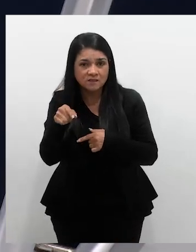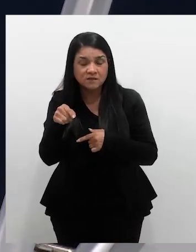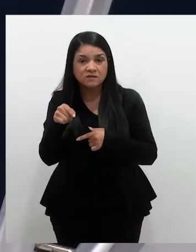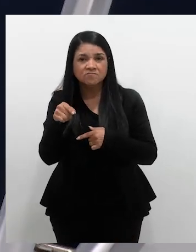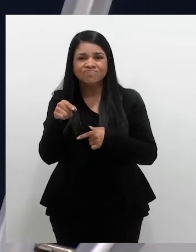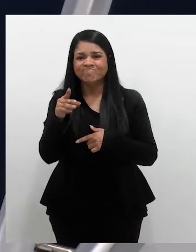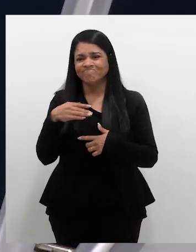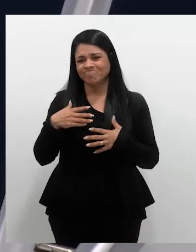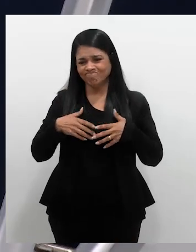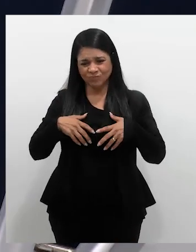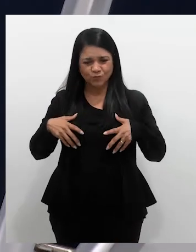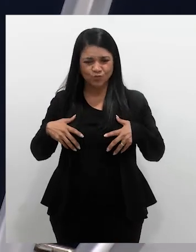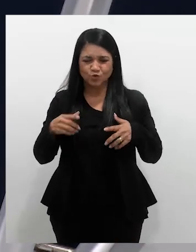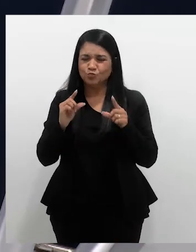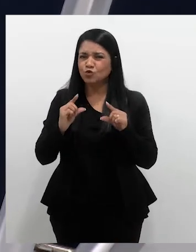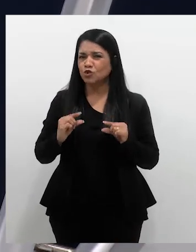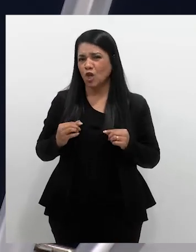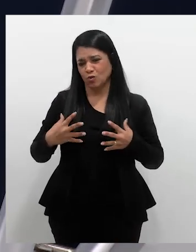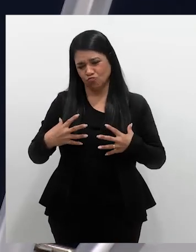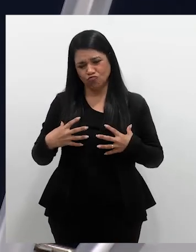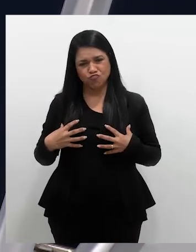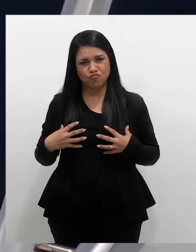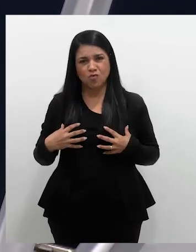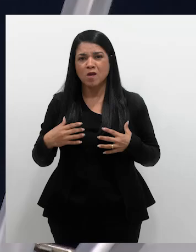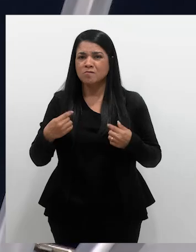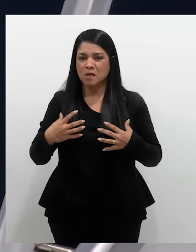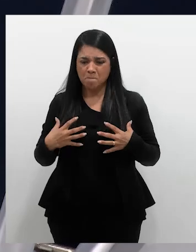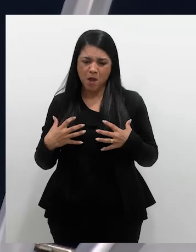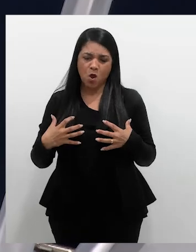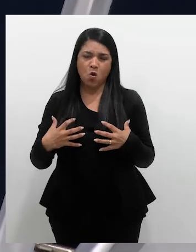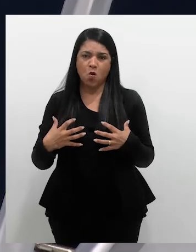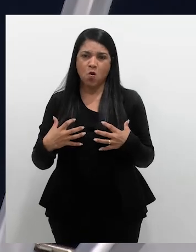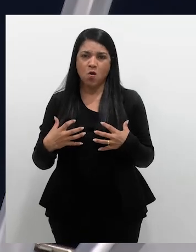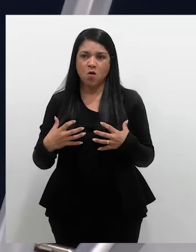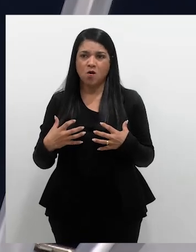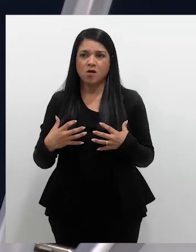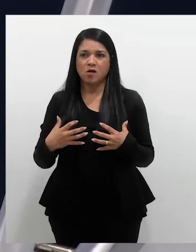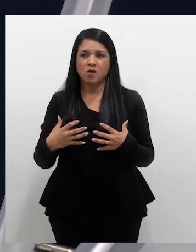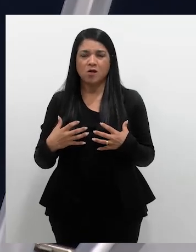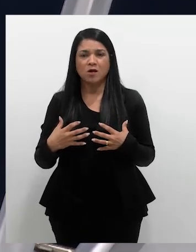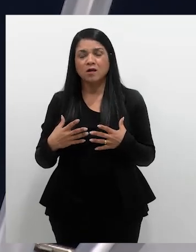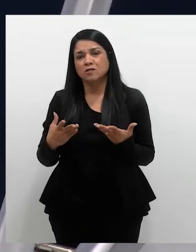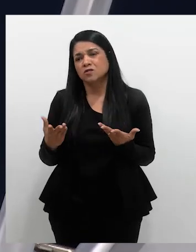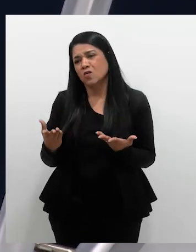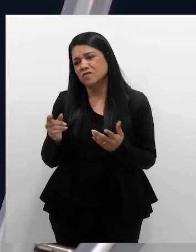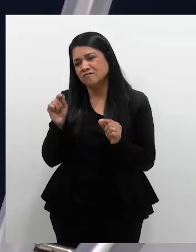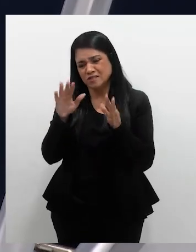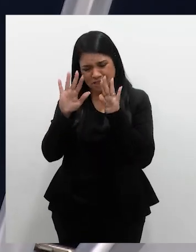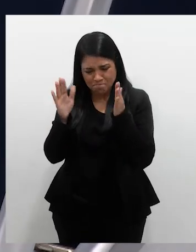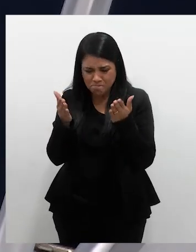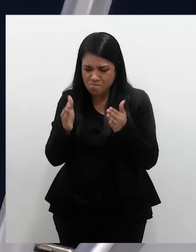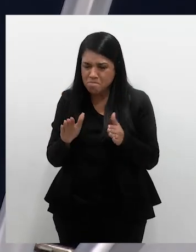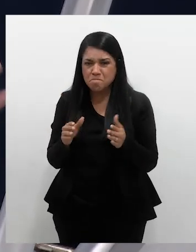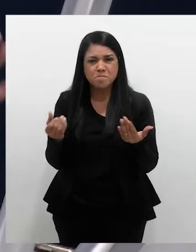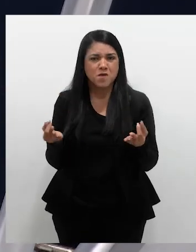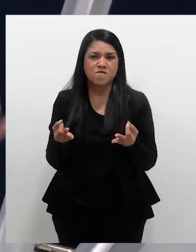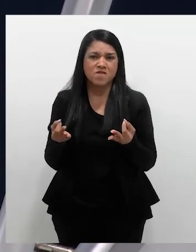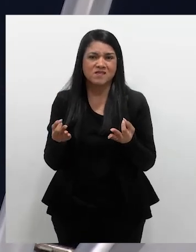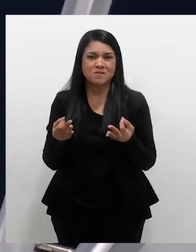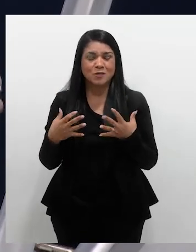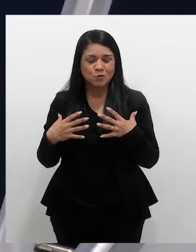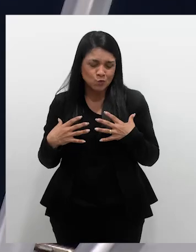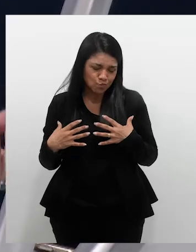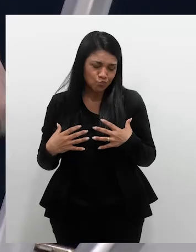suas medidas mais... seu busto precisava ser maior. Jura? Nossa, você tem as